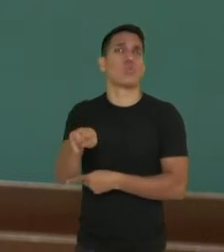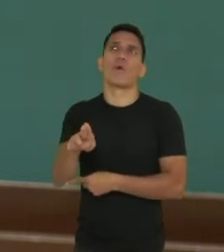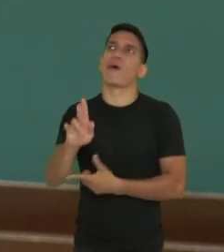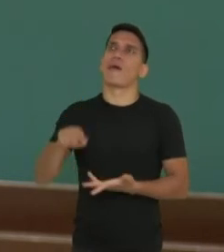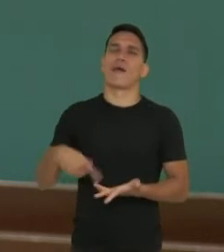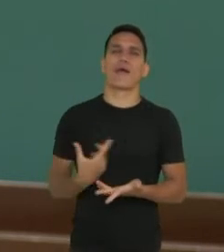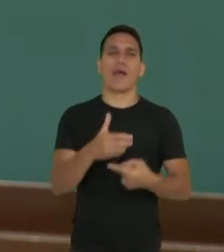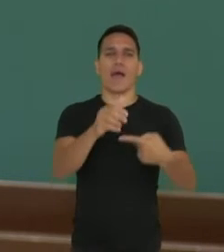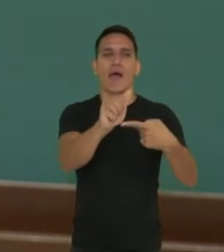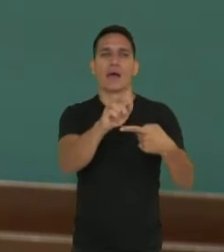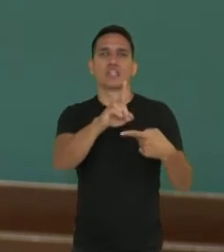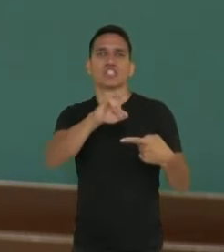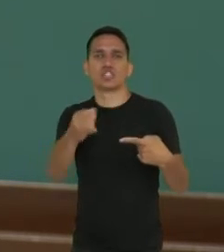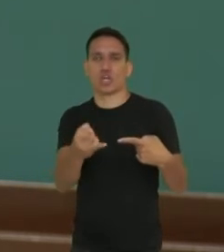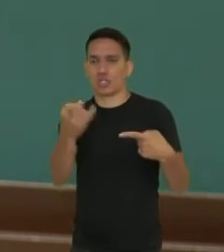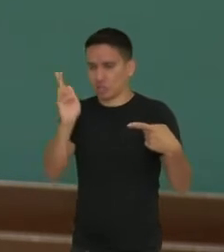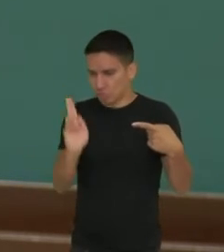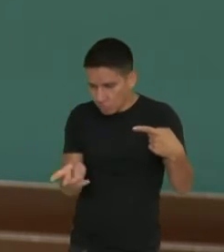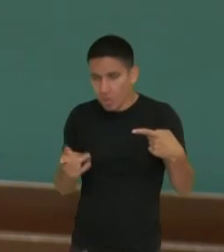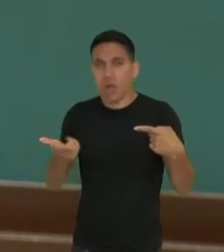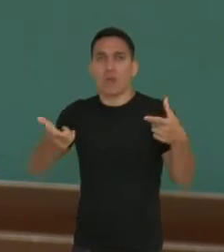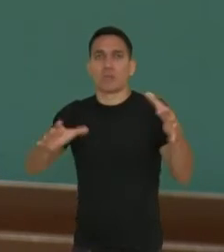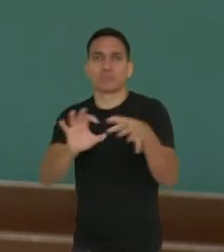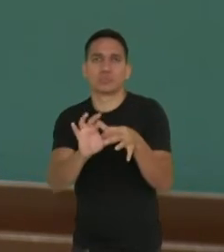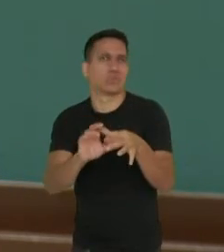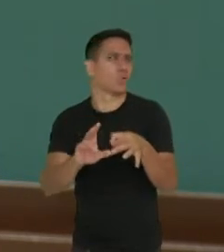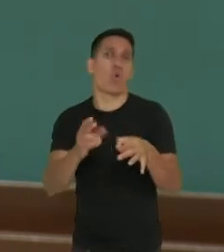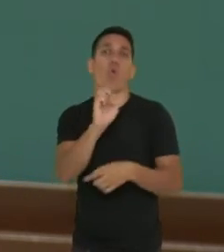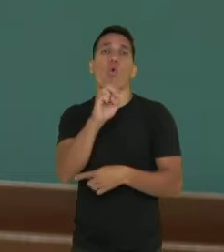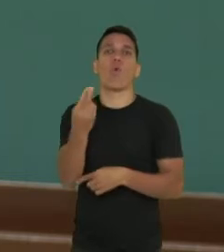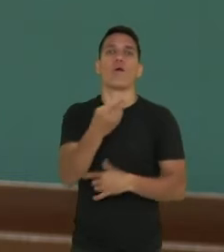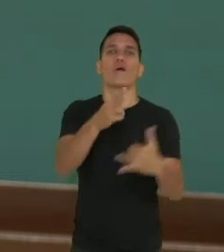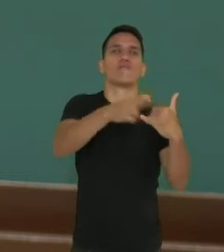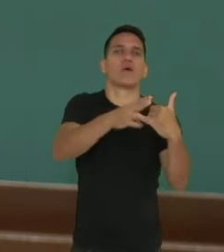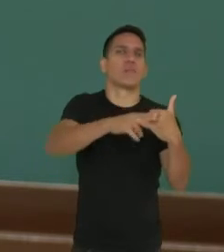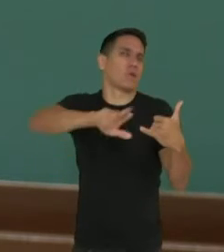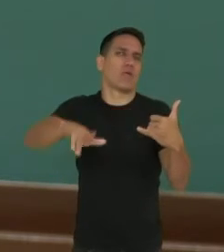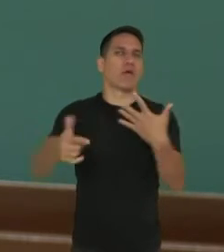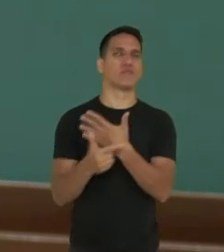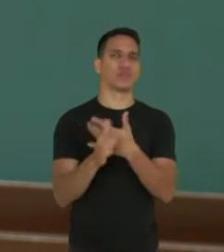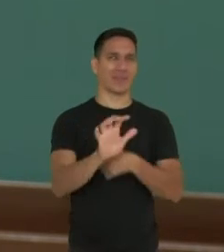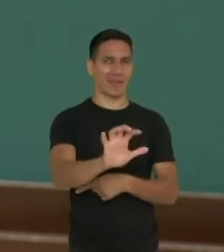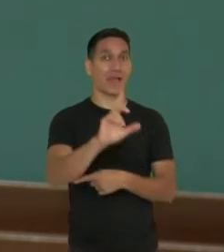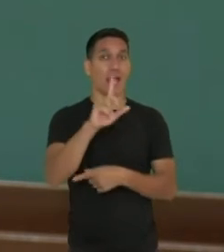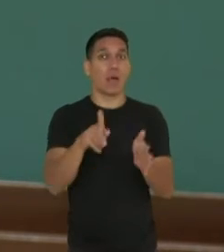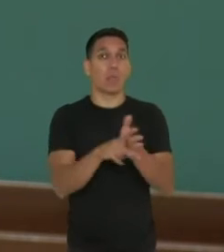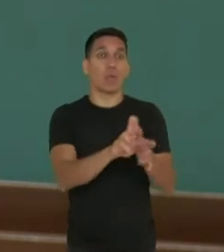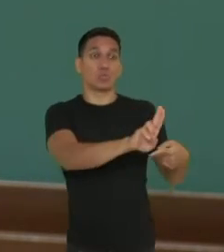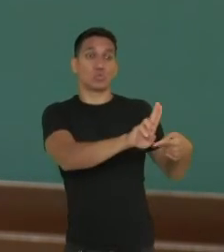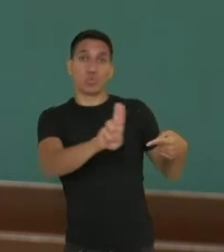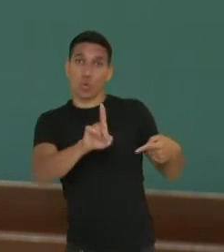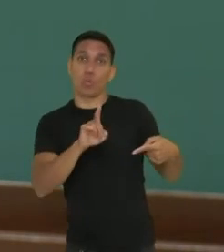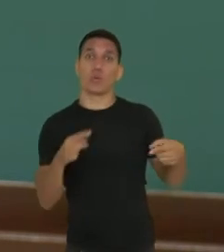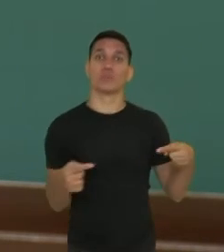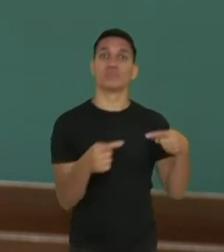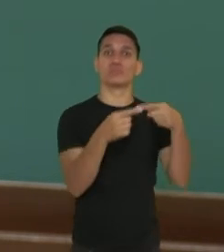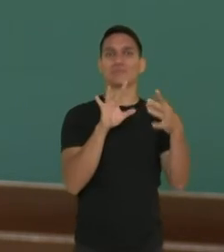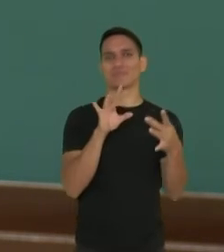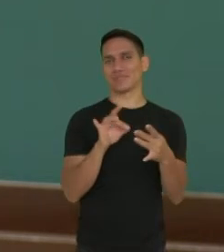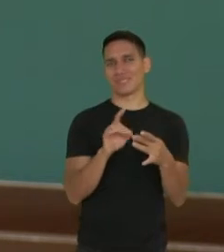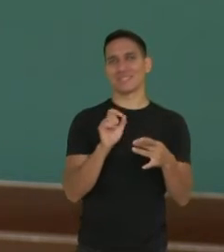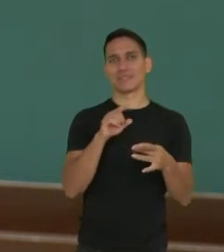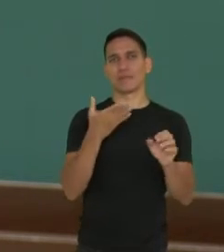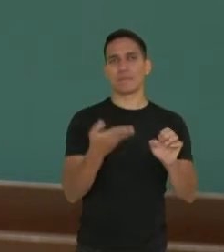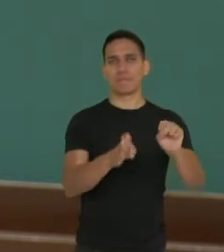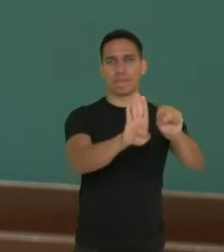um adjetivo ou um verbo, não faz isso, não tem essa função. É a função de um nome, ela vai ter a função especificamente,